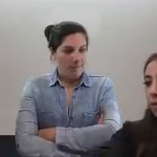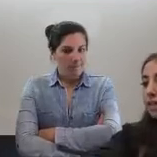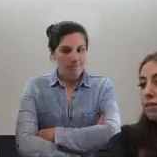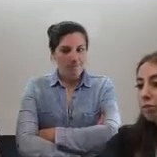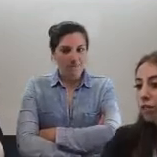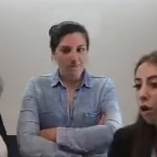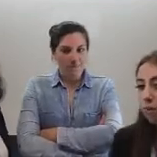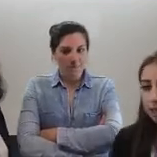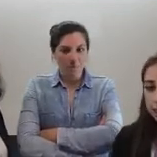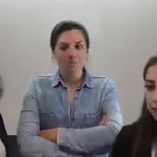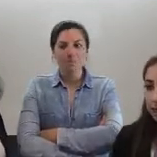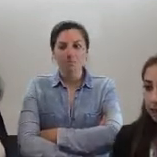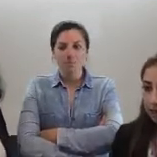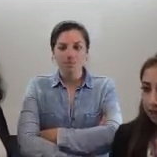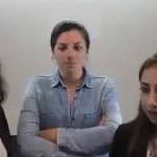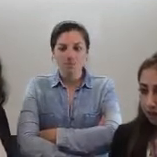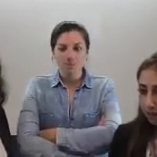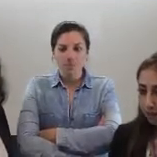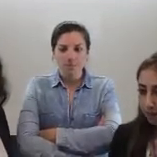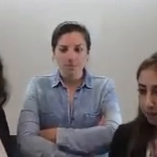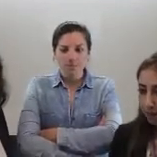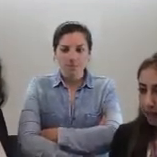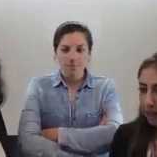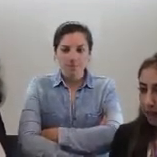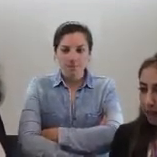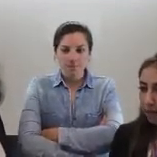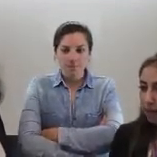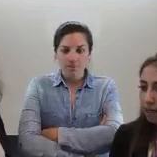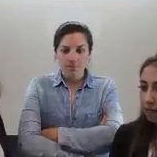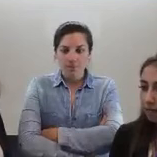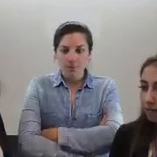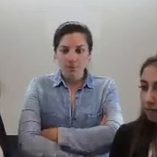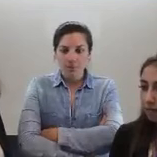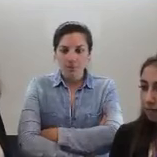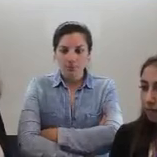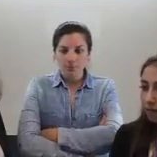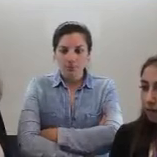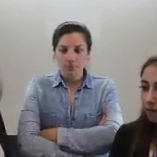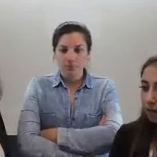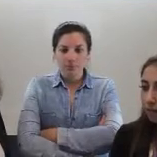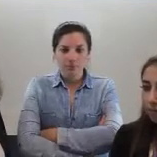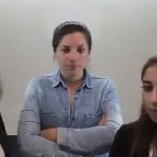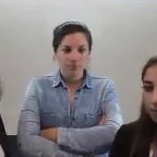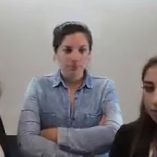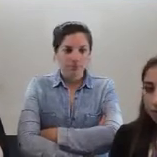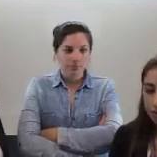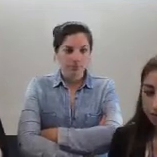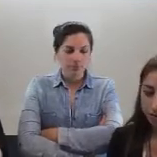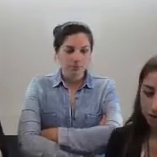Chapecó, porque tem um tipo de obra aqui. Aí você pode colocar aqui artigos. Às vezes tem dissertações também, tá, gente? A